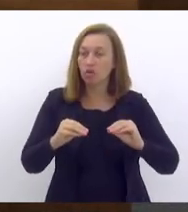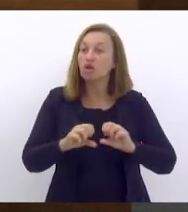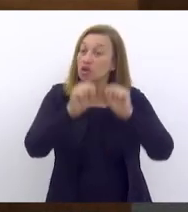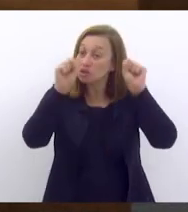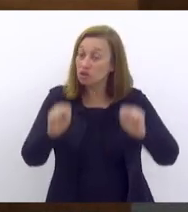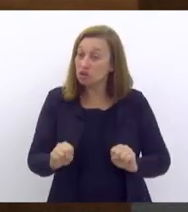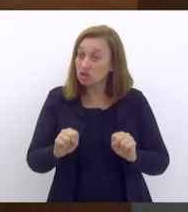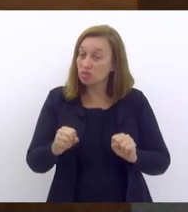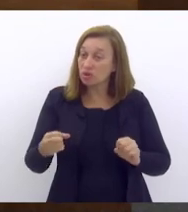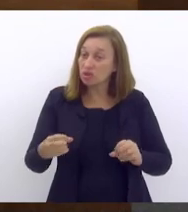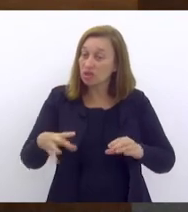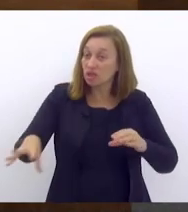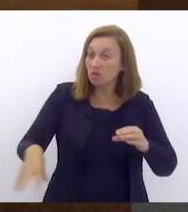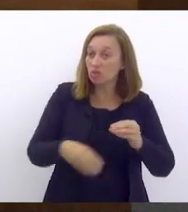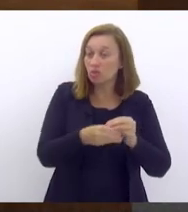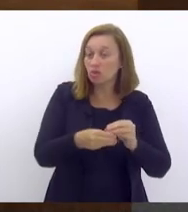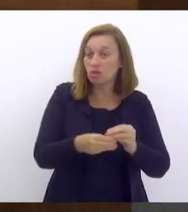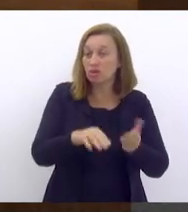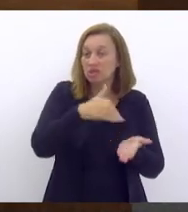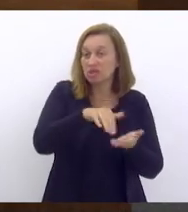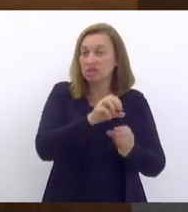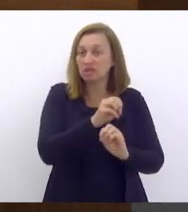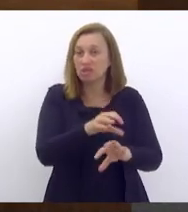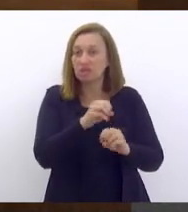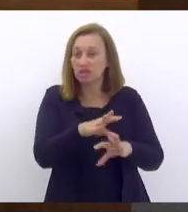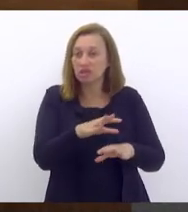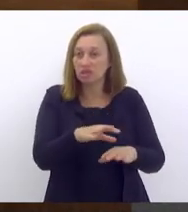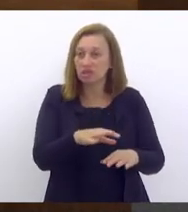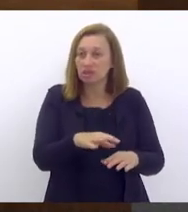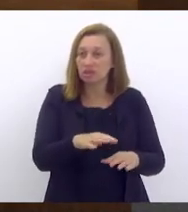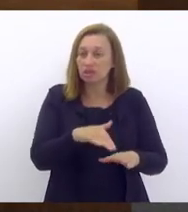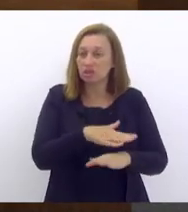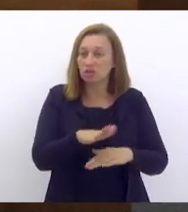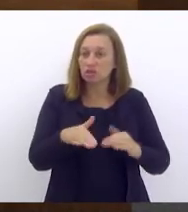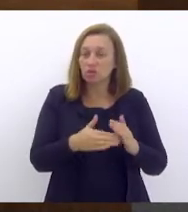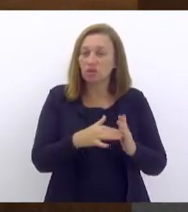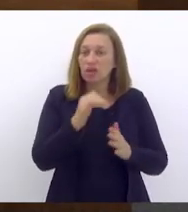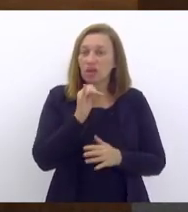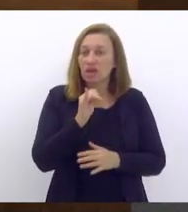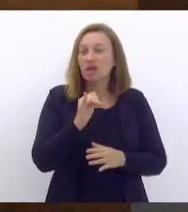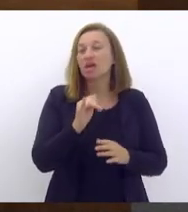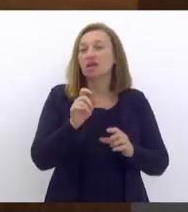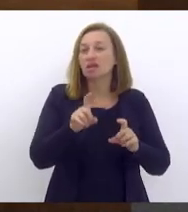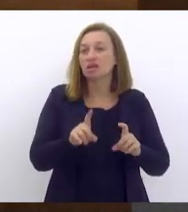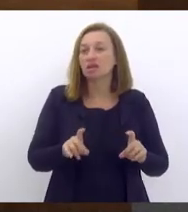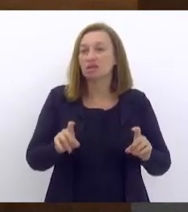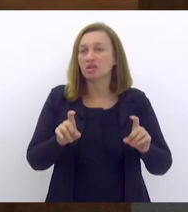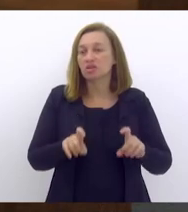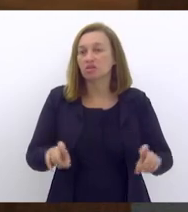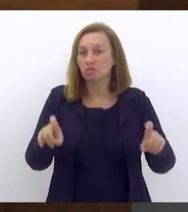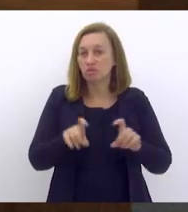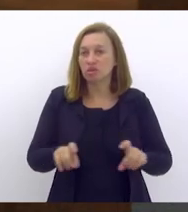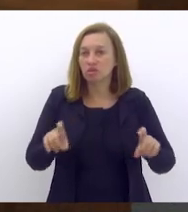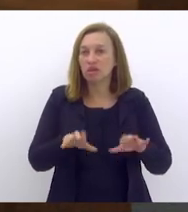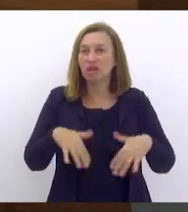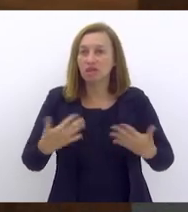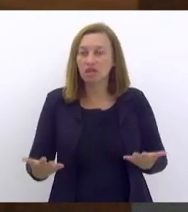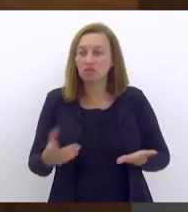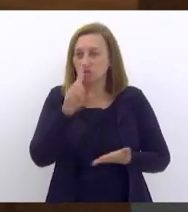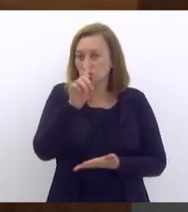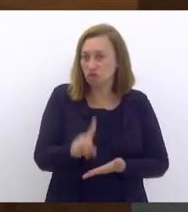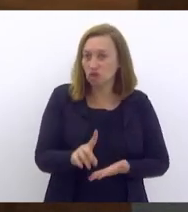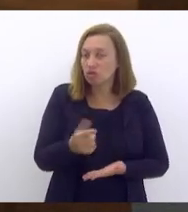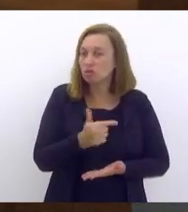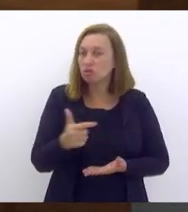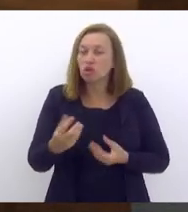SEDUC colocou, a prestação de contas, ela é inteiramente eletrônica. Então, se os diretores não tinham